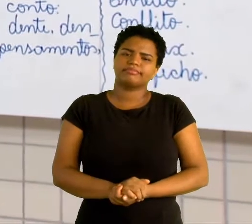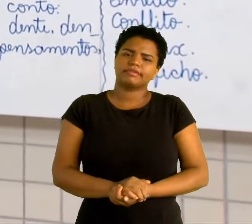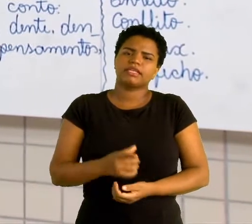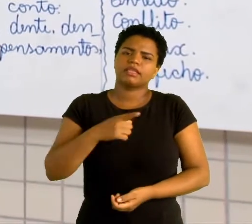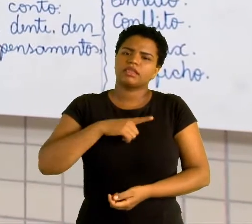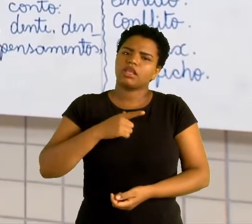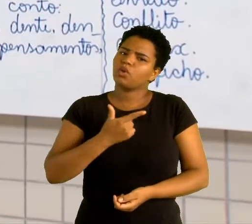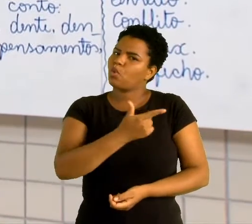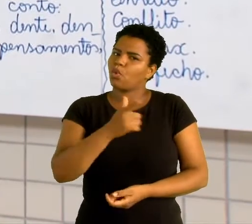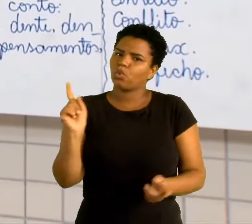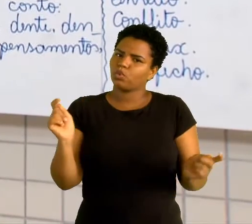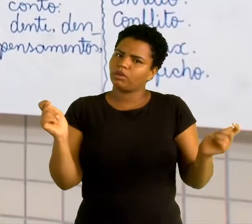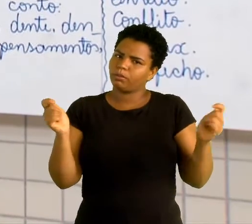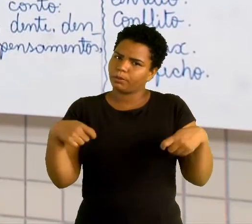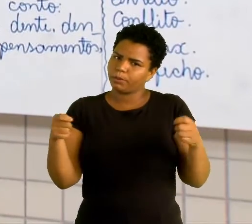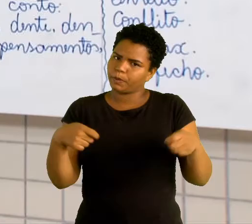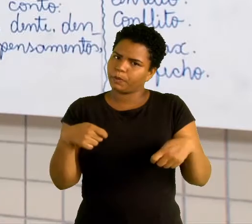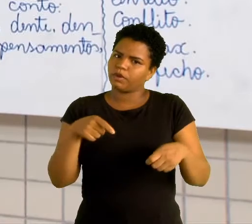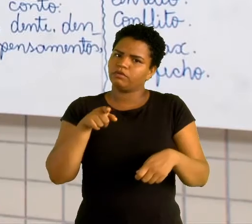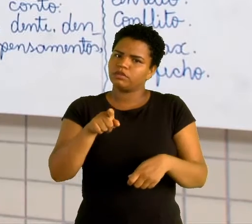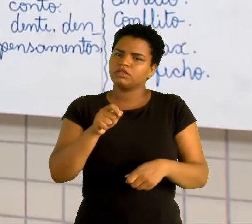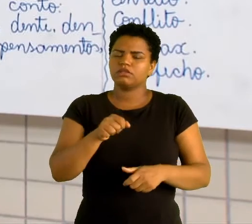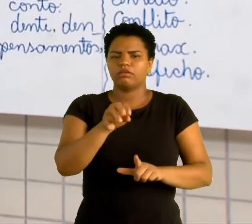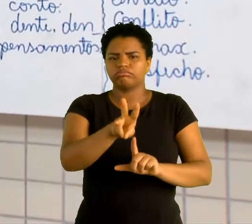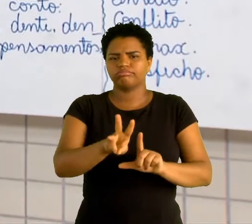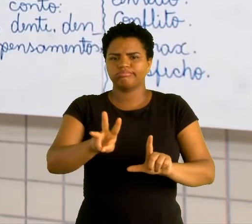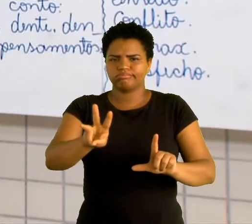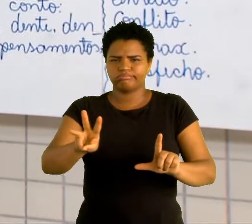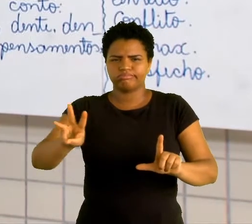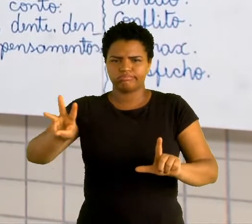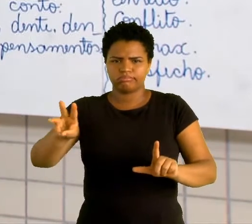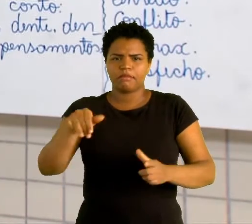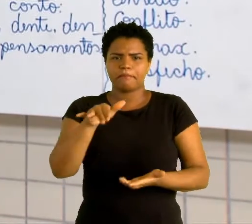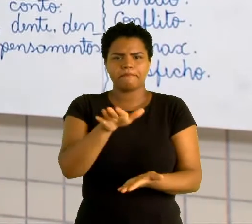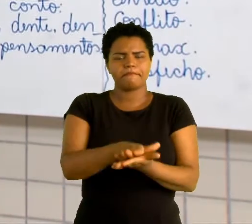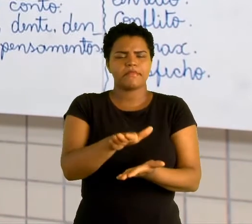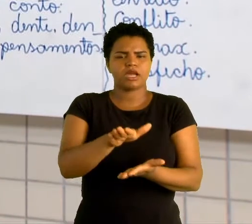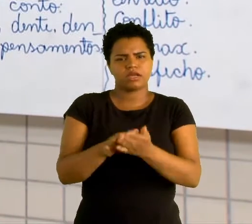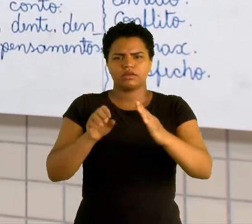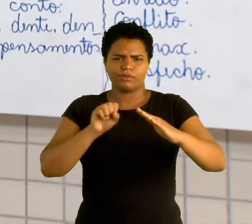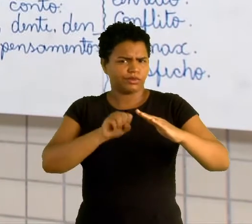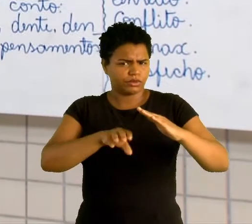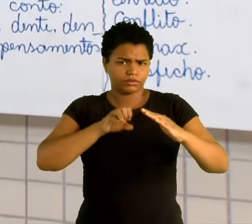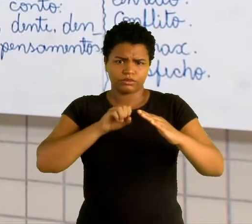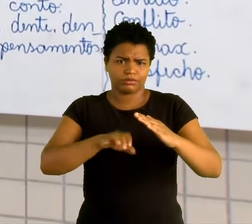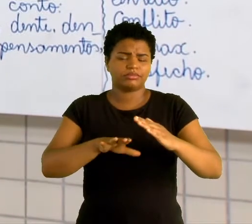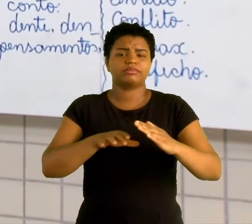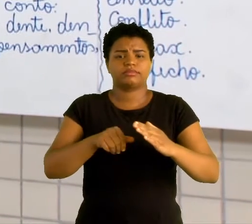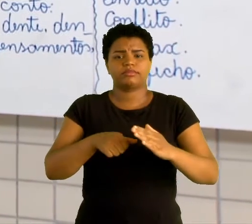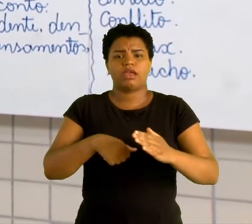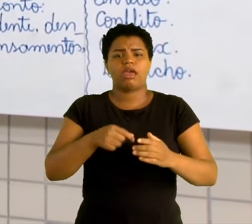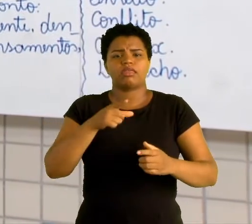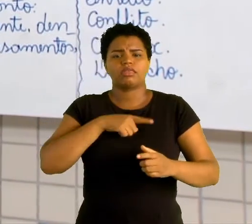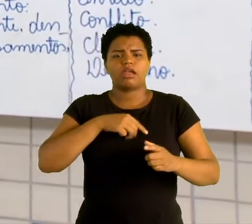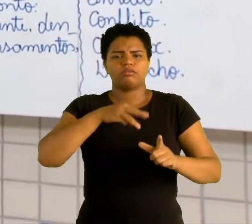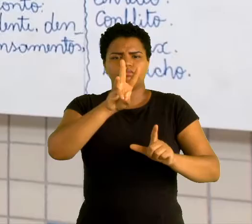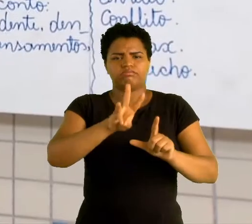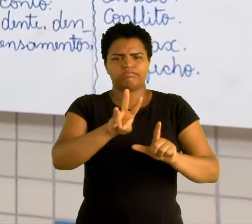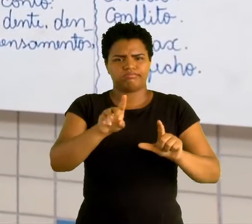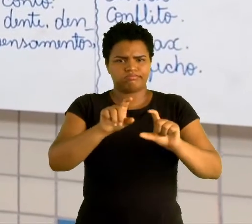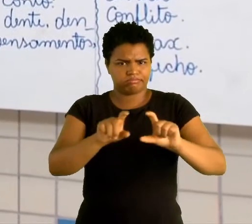outra possibilidade, você está indo no portal Palmas Homeschool, através do endereço